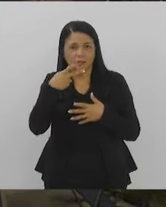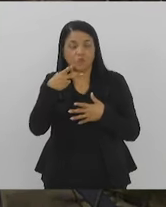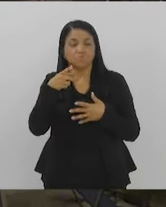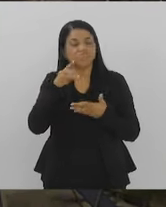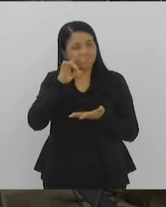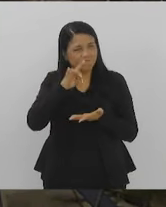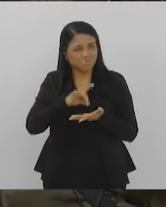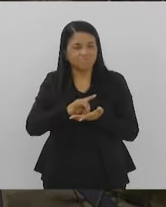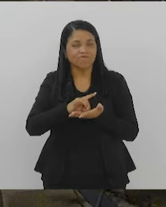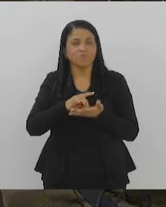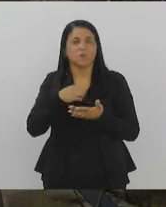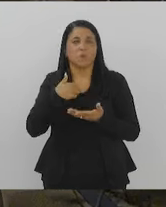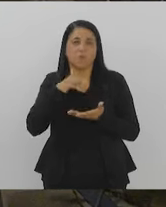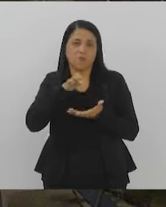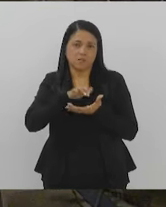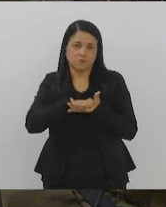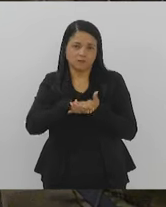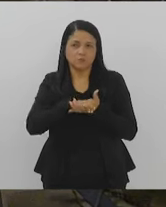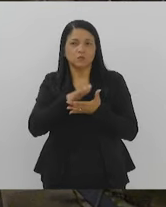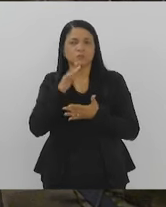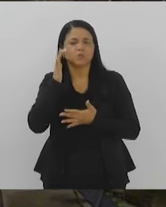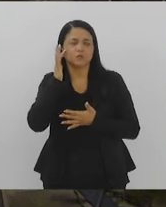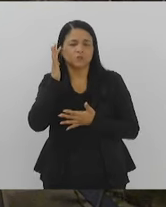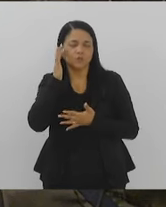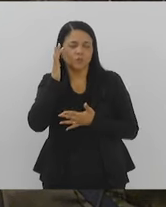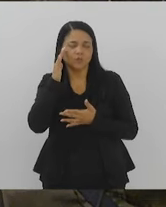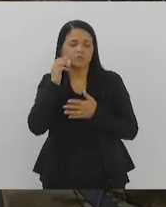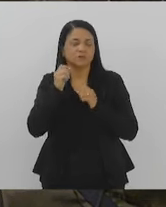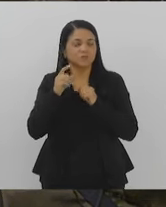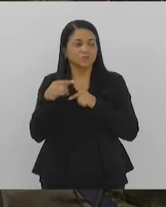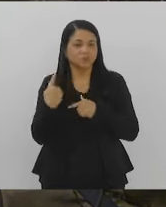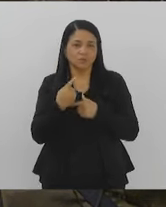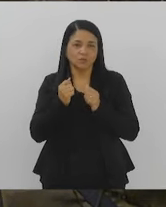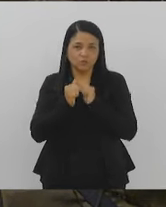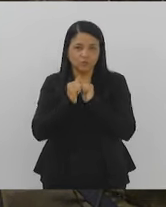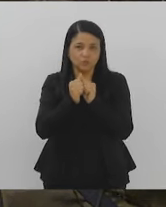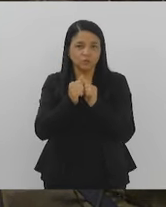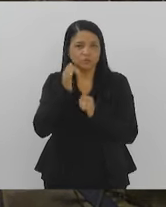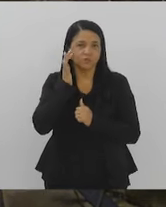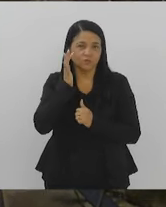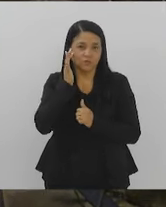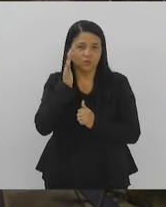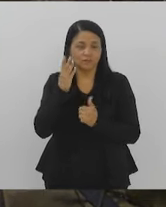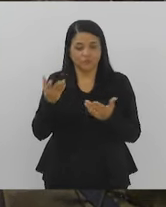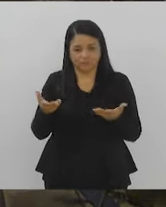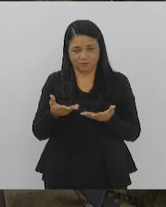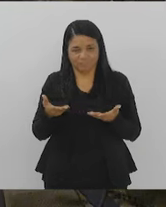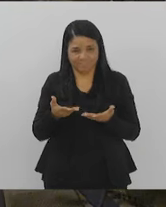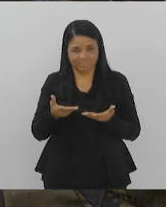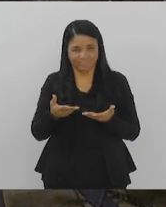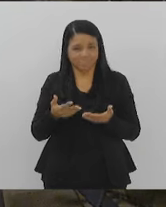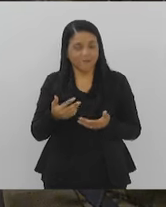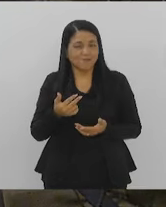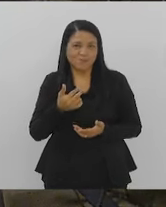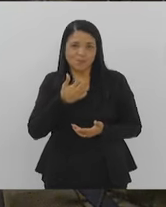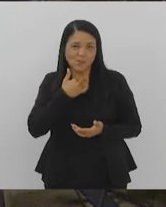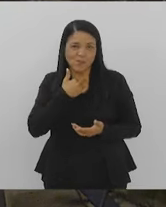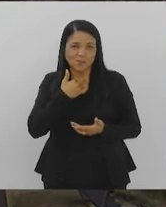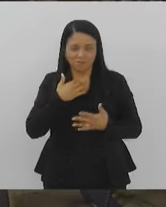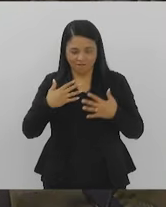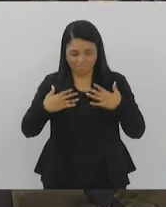Sonhou e nós sonhamos junto com ele, desse dia que chegar. Ele não pôde estar